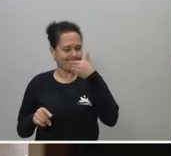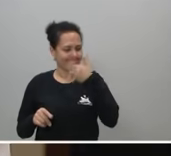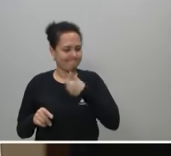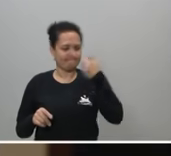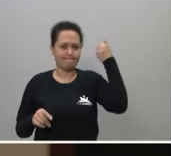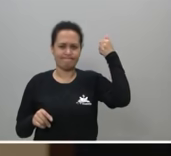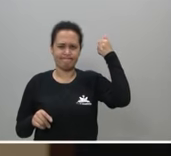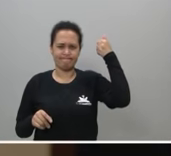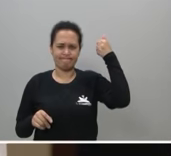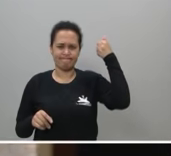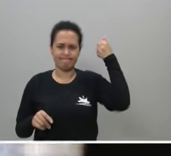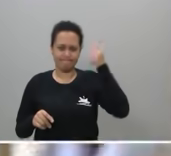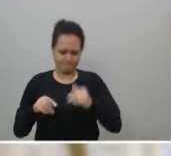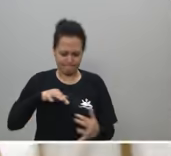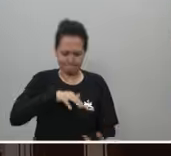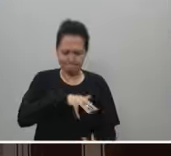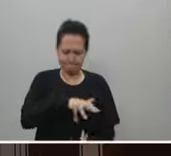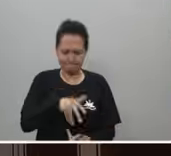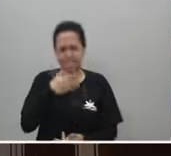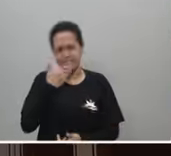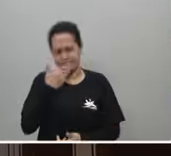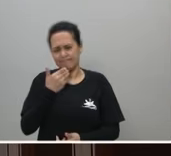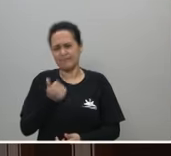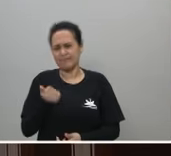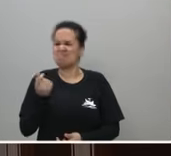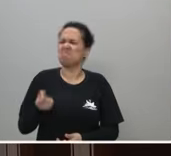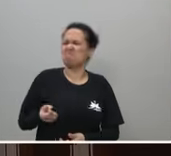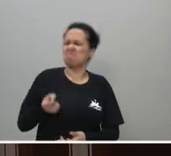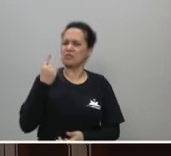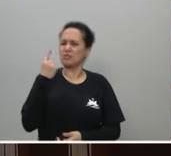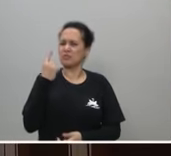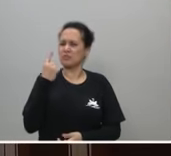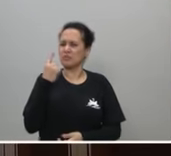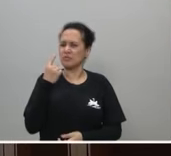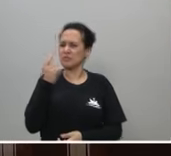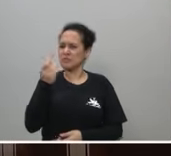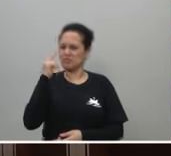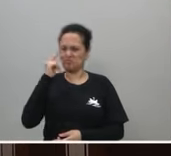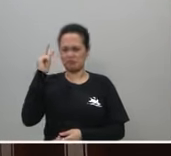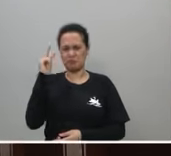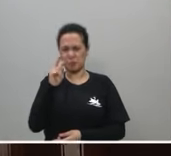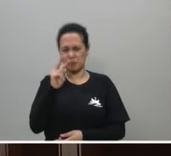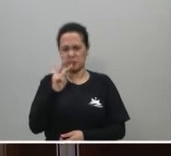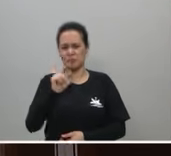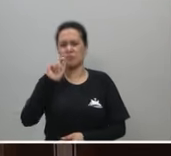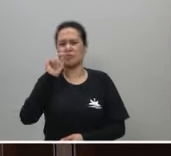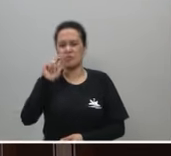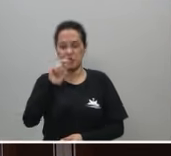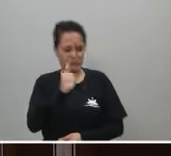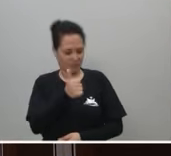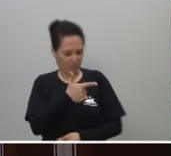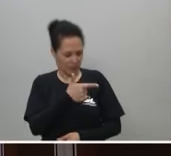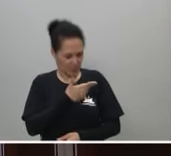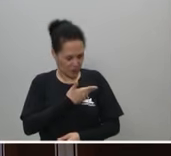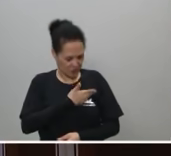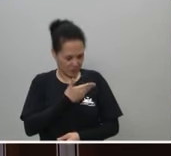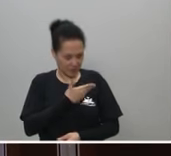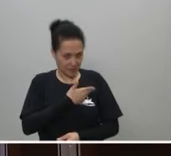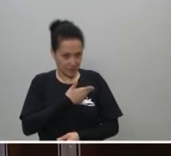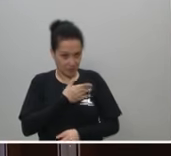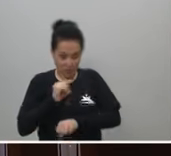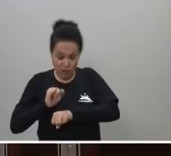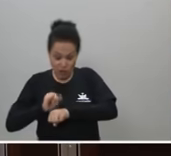humanidade será melhor. É impressionante que veja que os apóstolos que estavam lá em